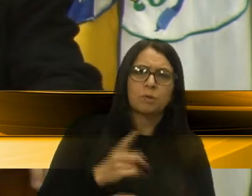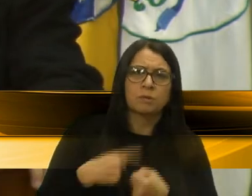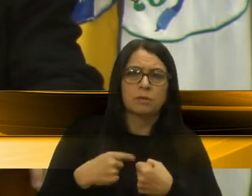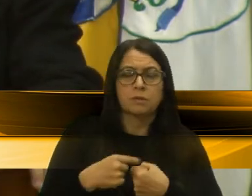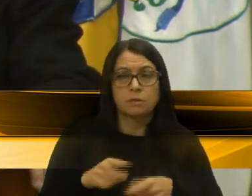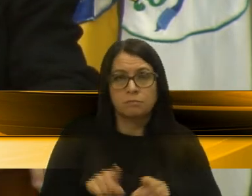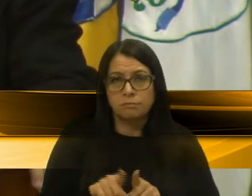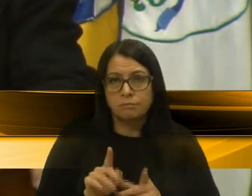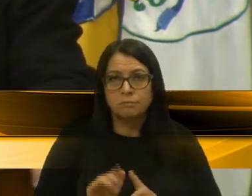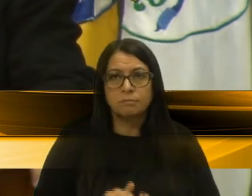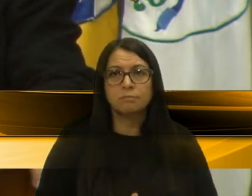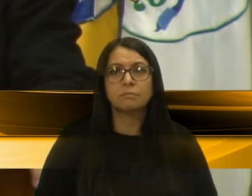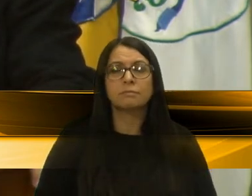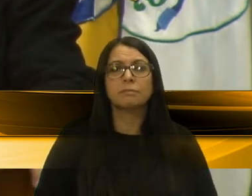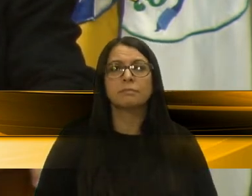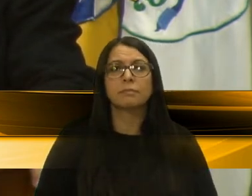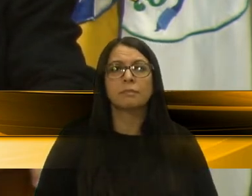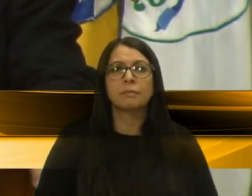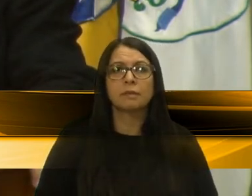cidade.